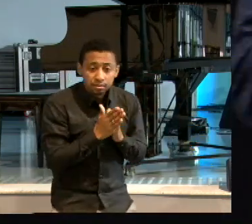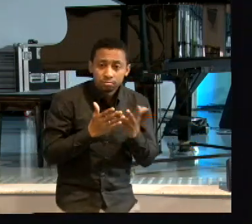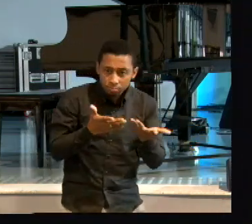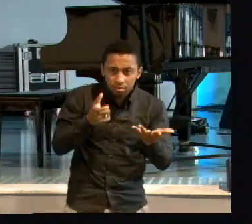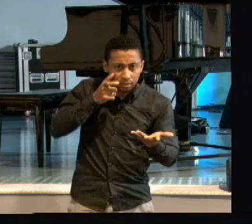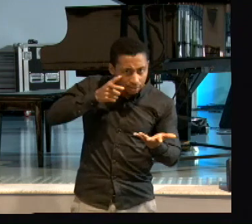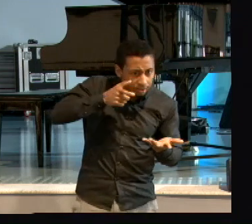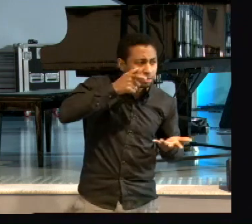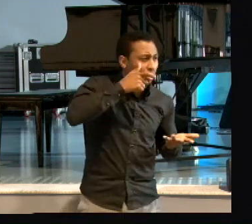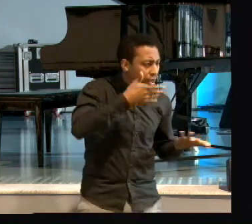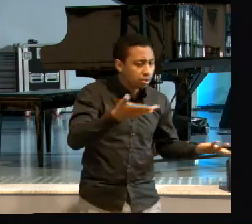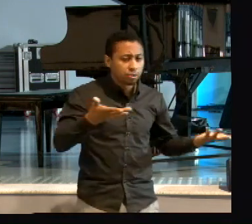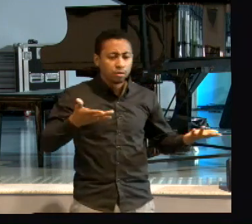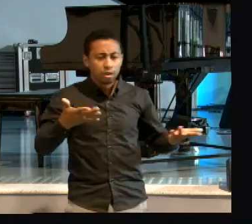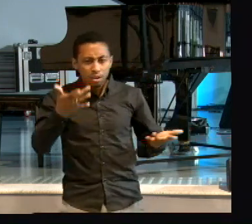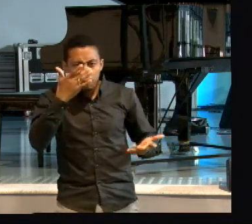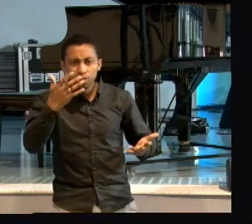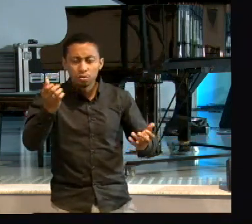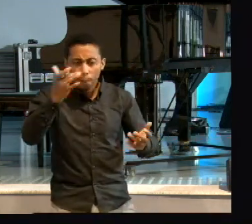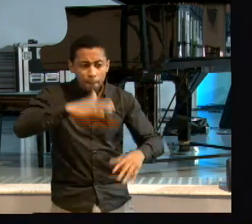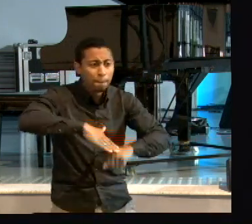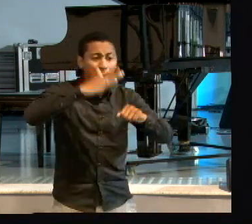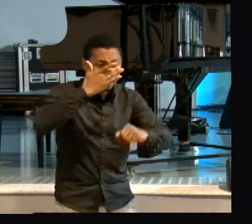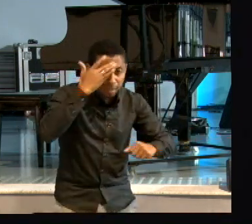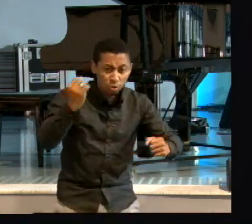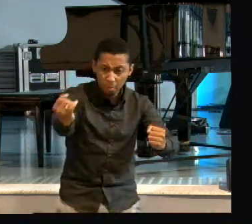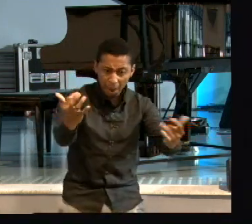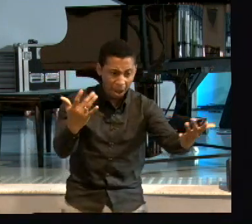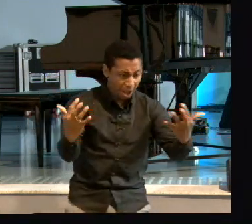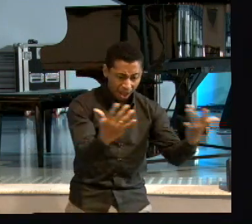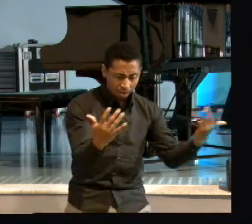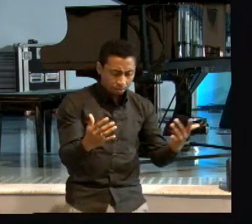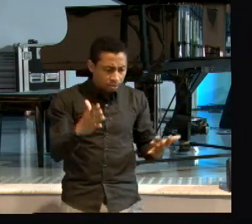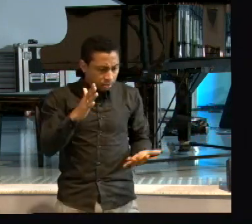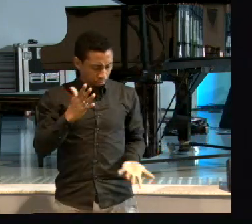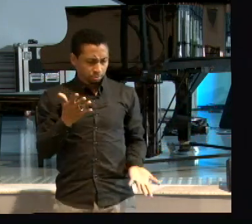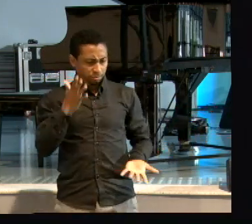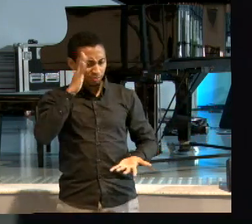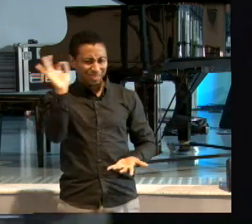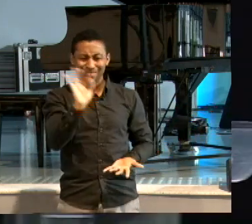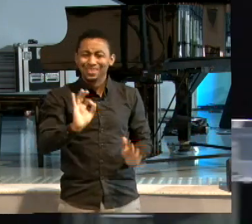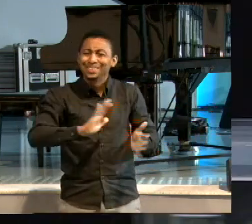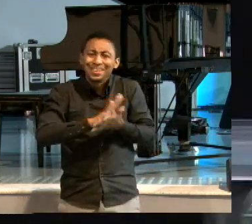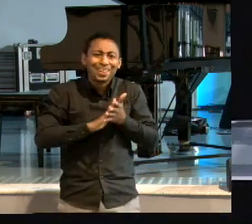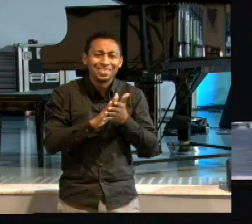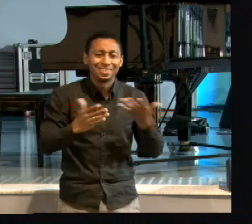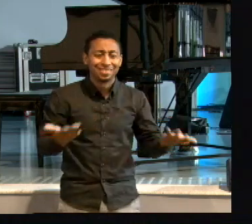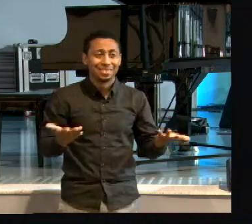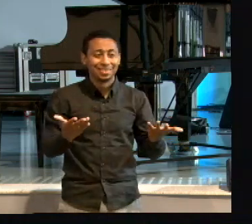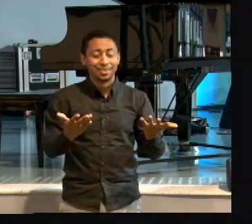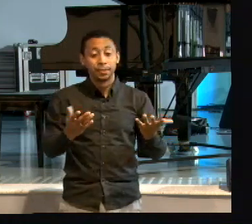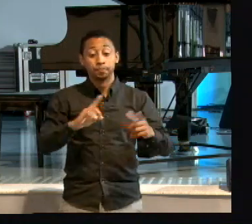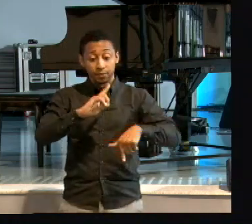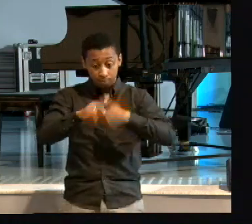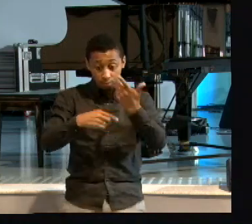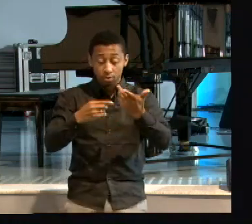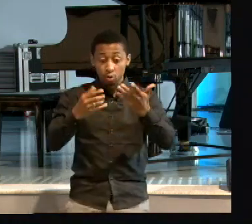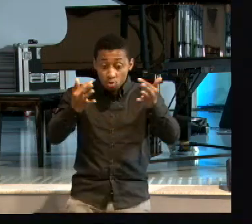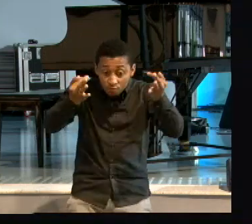também, eu vejo gente distante chegando, mas não entendi nada do que estava acontecendo. Eu só sei que ao final daquela